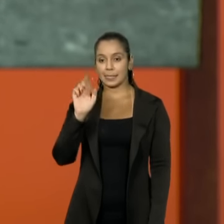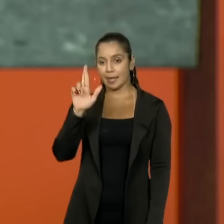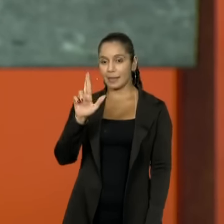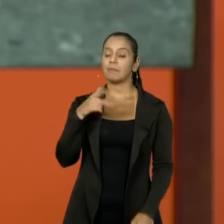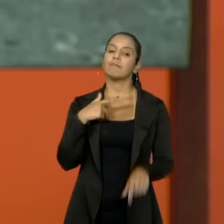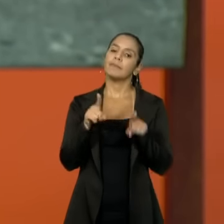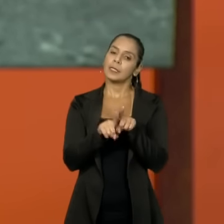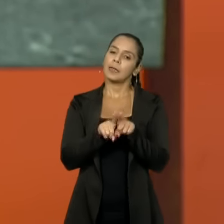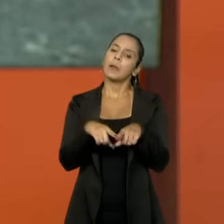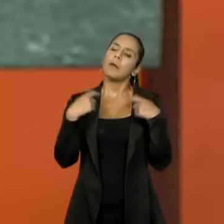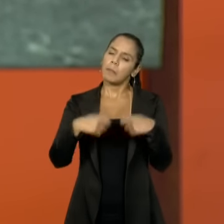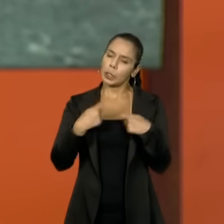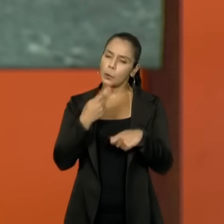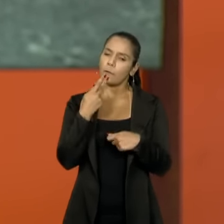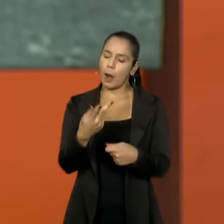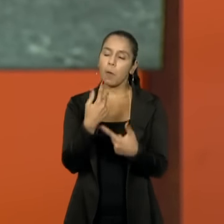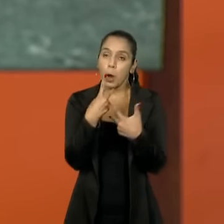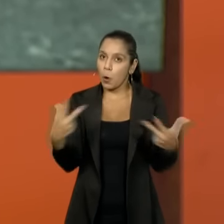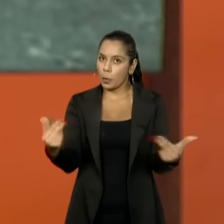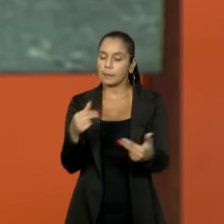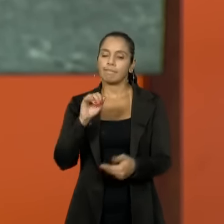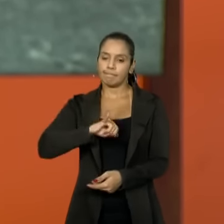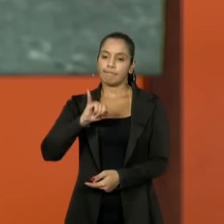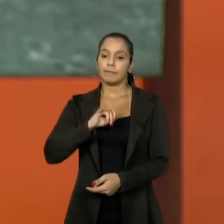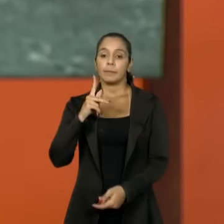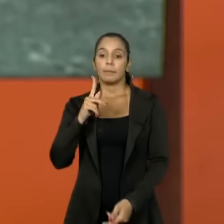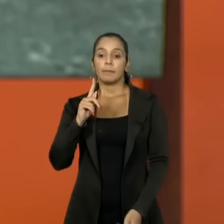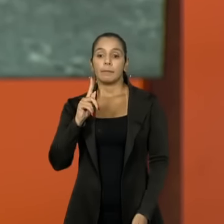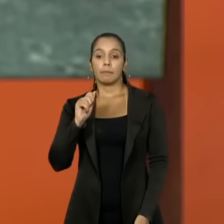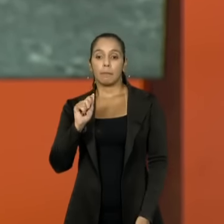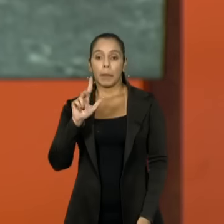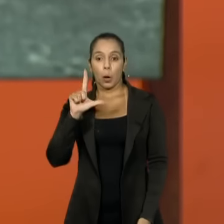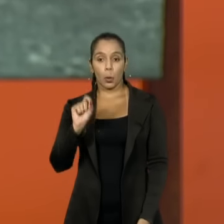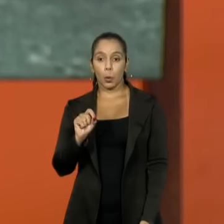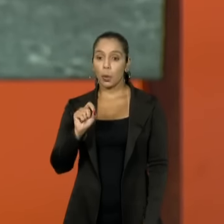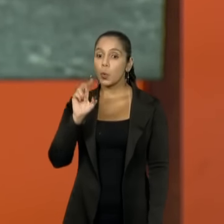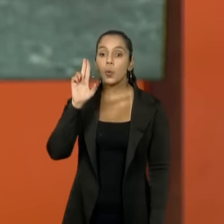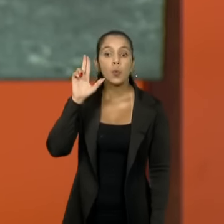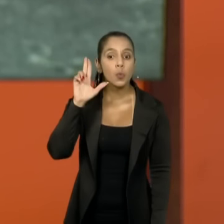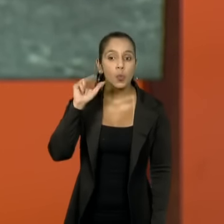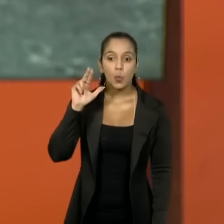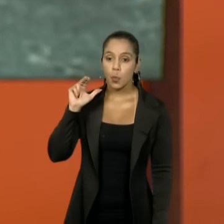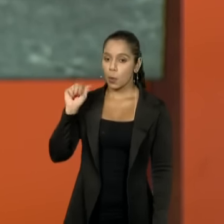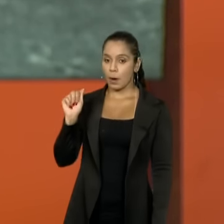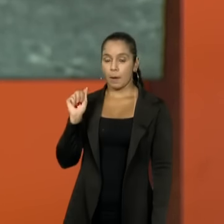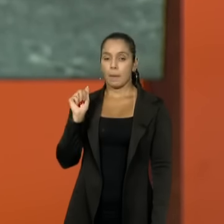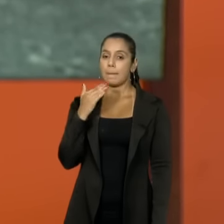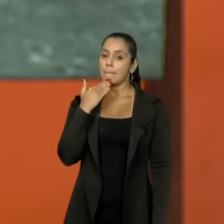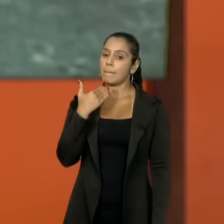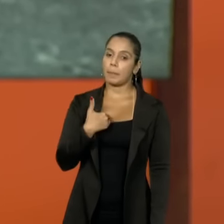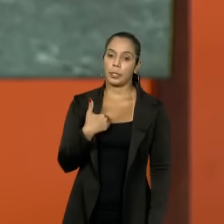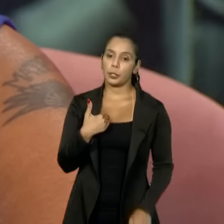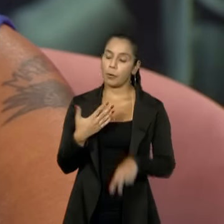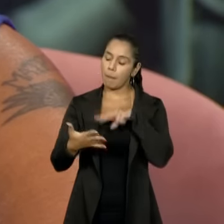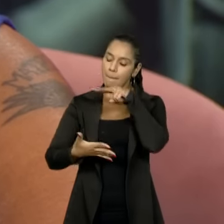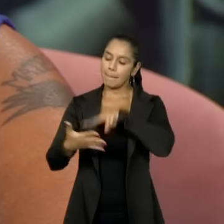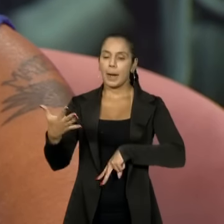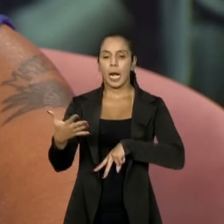eu não posso deixar de destacar. O Paulo nunca, nunca me pediu para ler uma linha desse